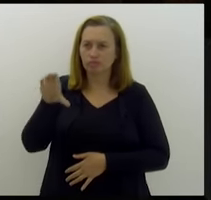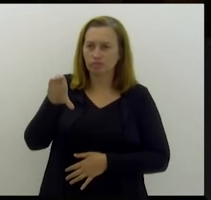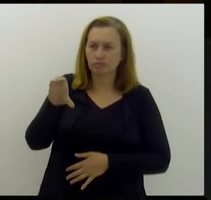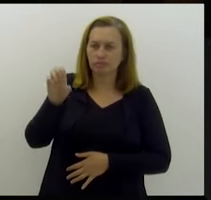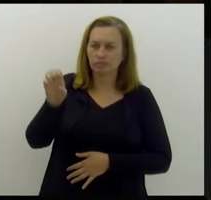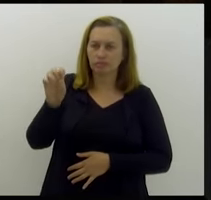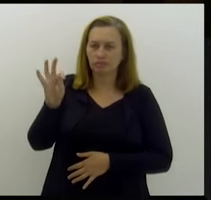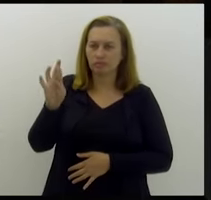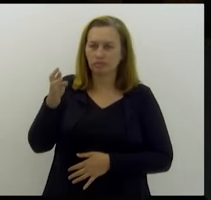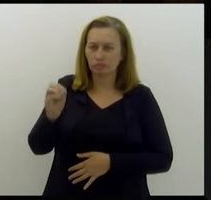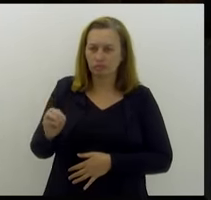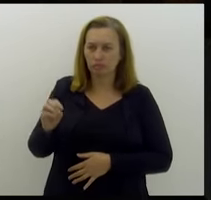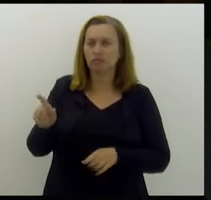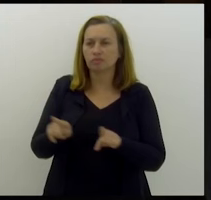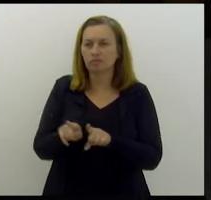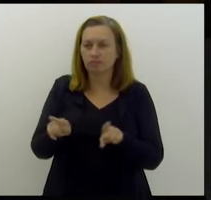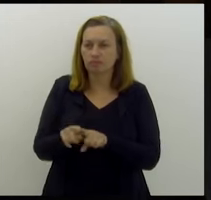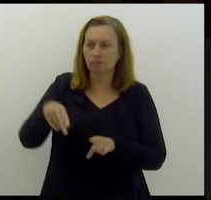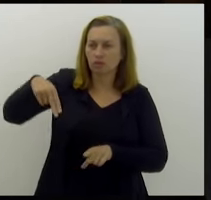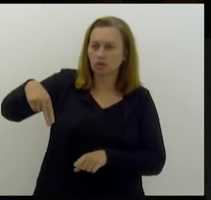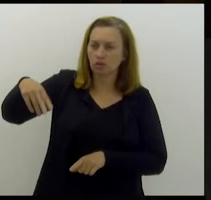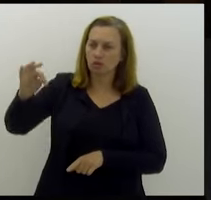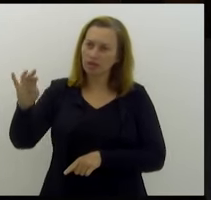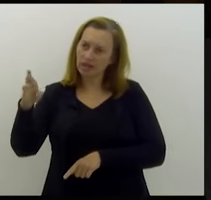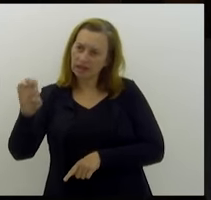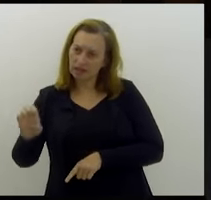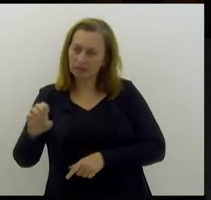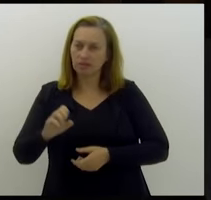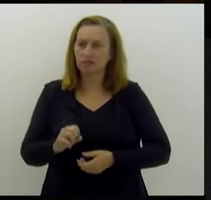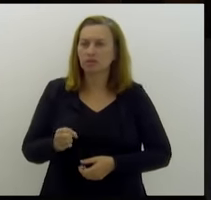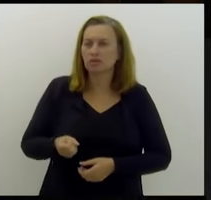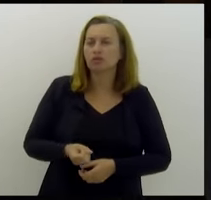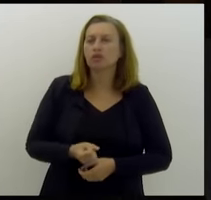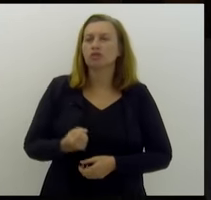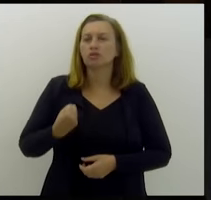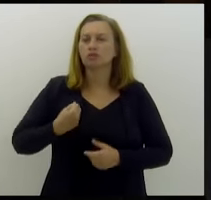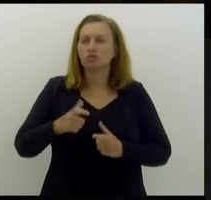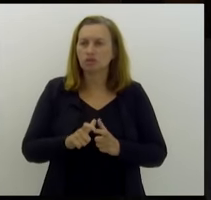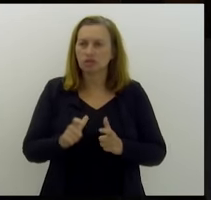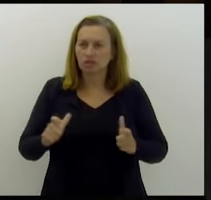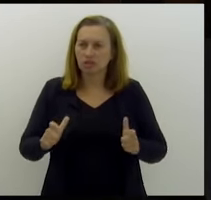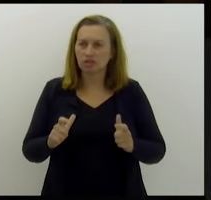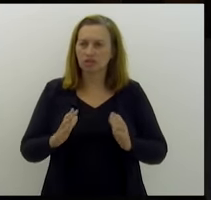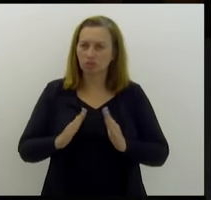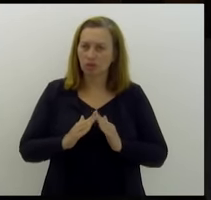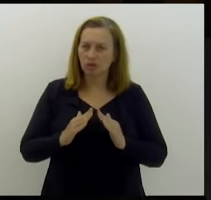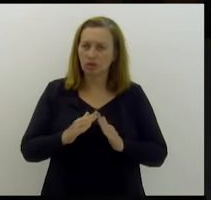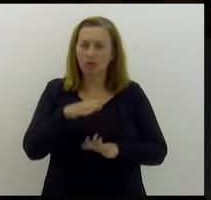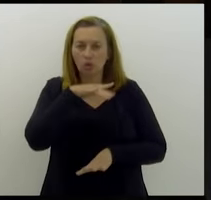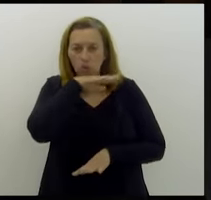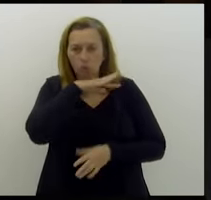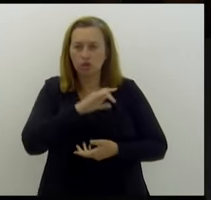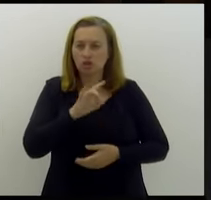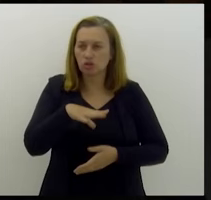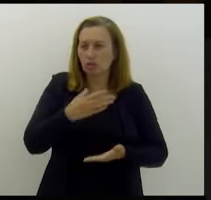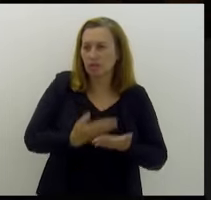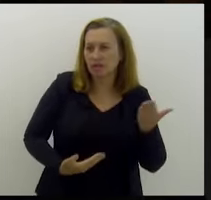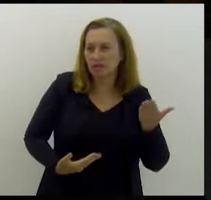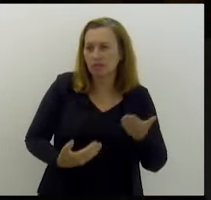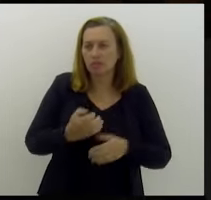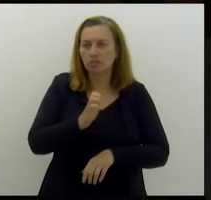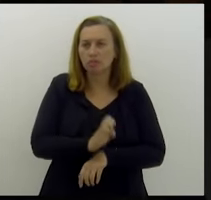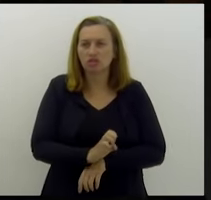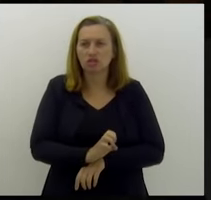região Nordeste com a maior quantidade de moradias precárias só perdemos pros Estados da